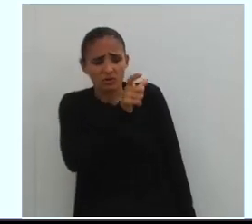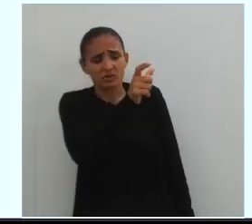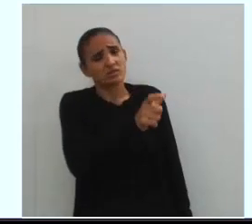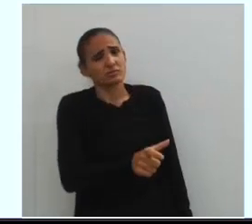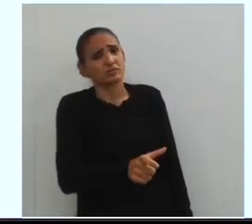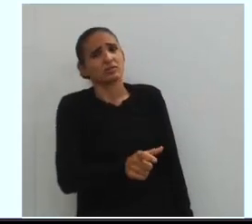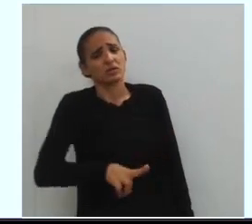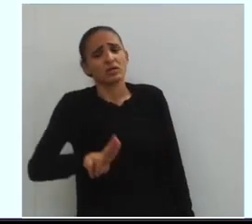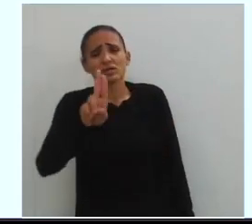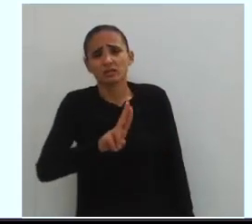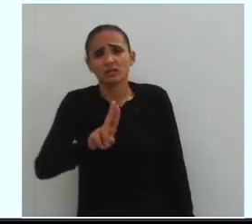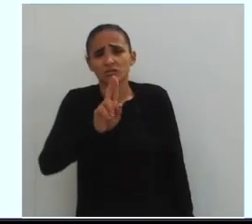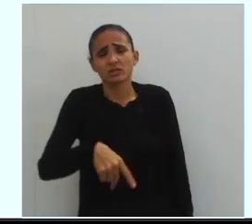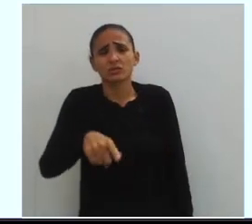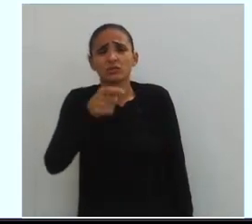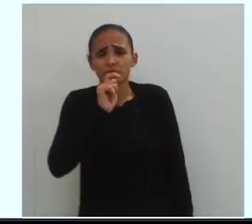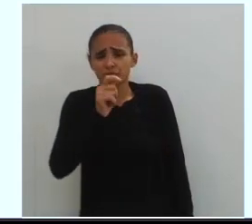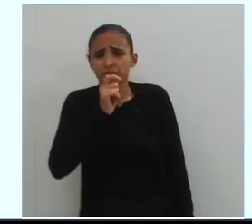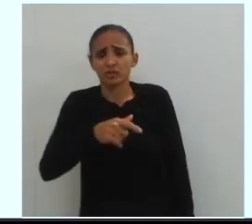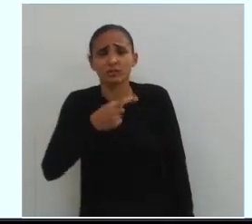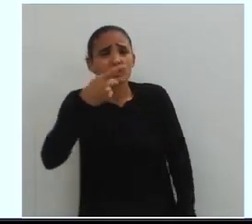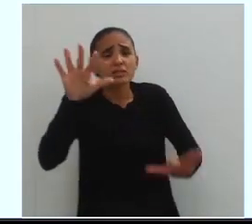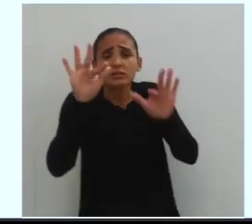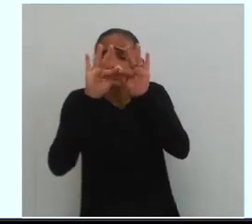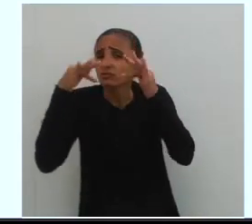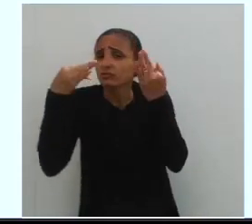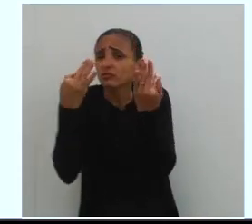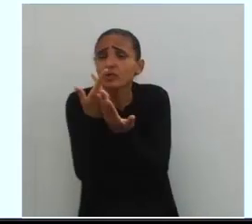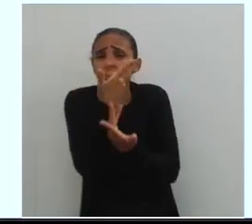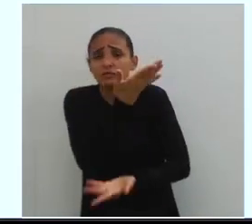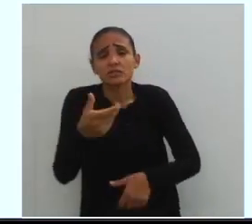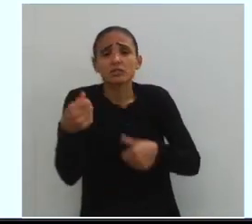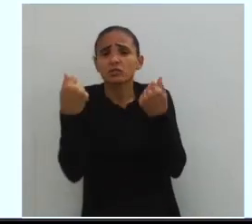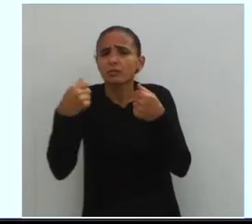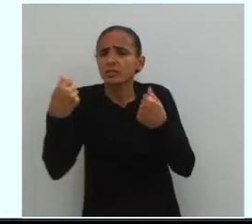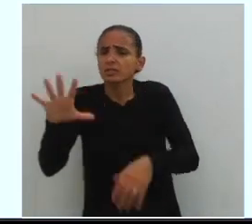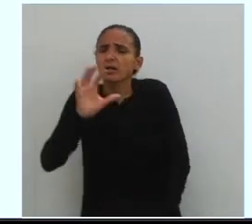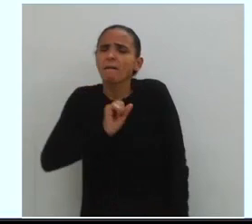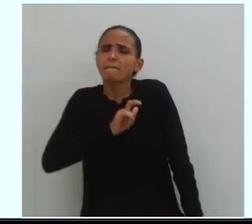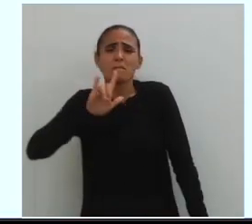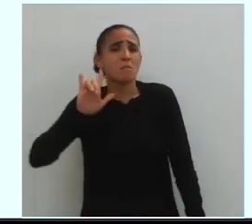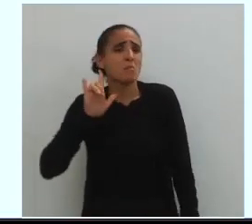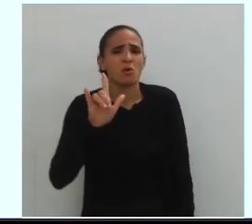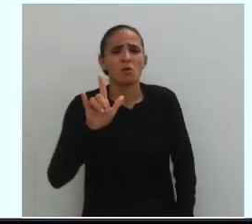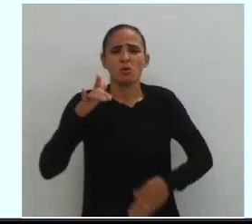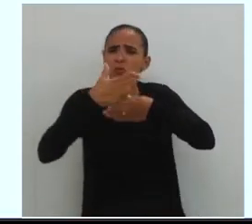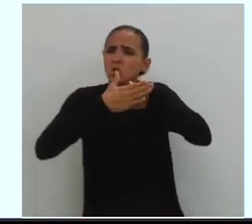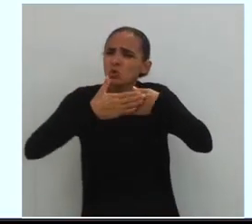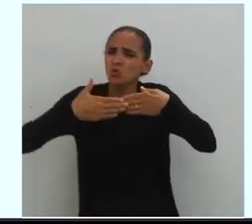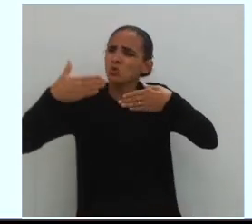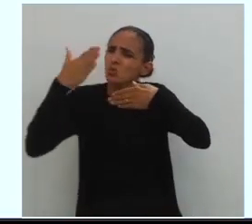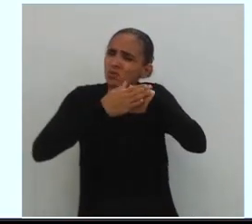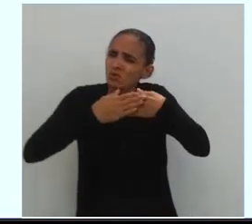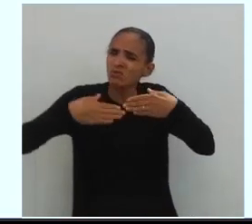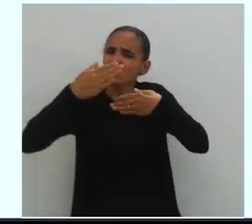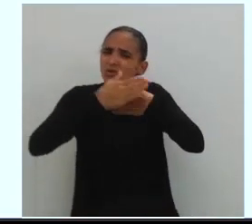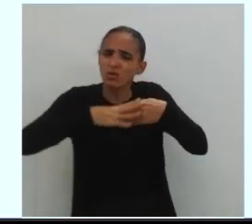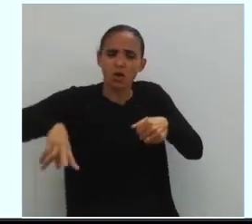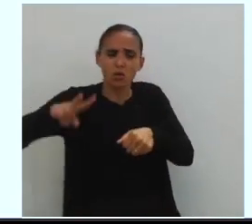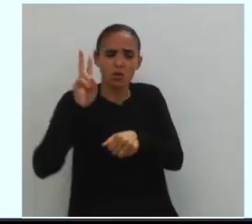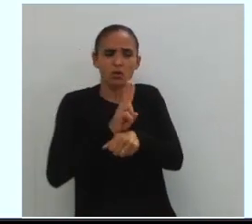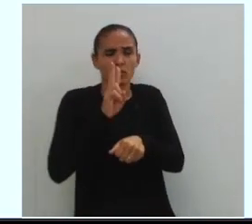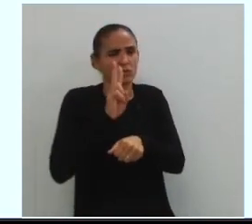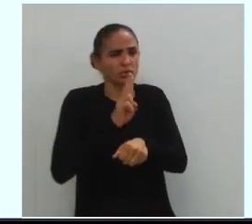acolher esse usuário que é seu membro, que é da sua família, para dar amor, para confortar e fazer